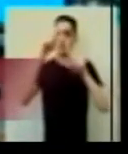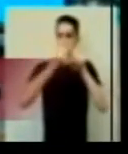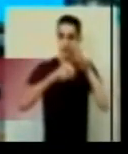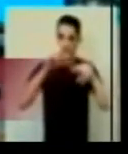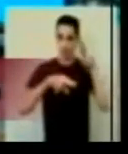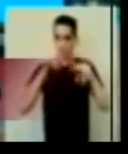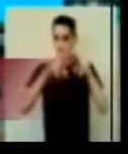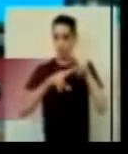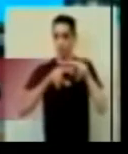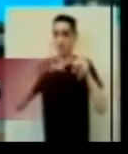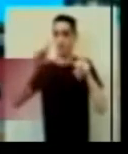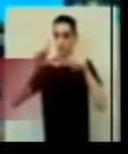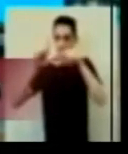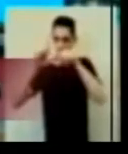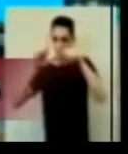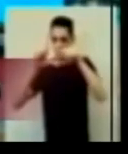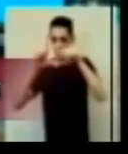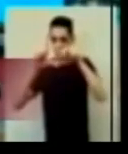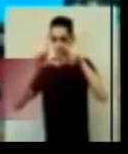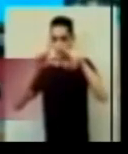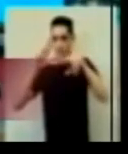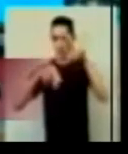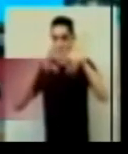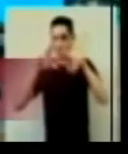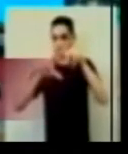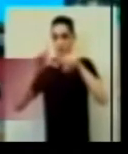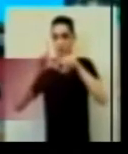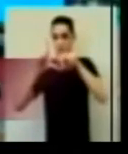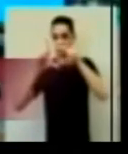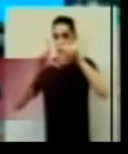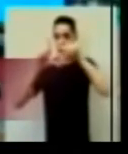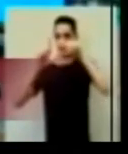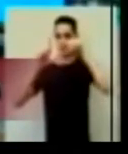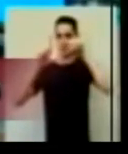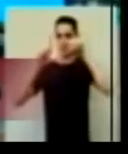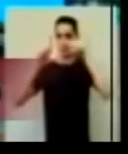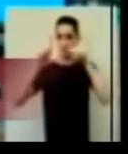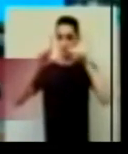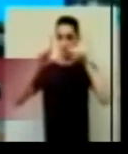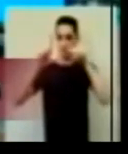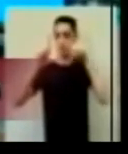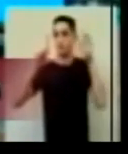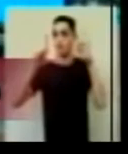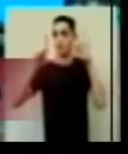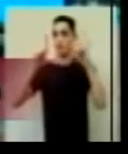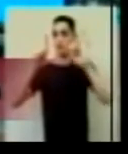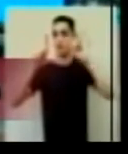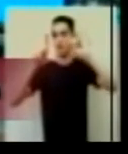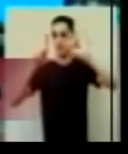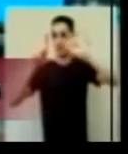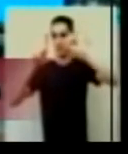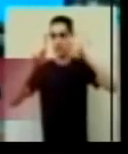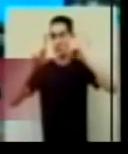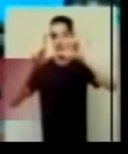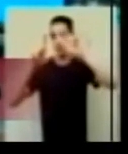de agosto. Então, houve uma queda em junho, como vocês estão vendo,